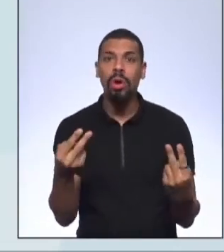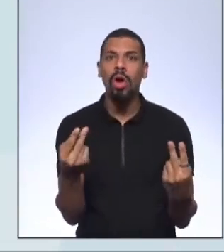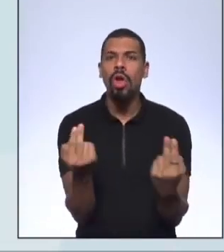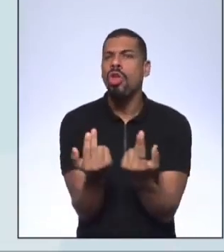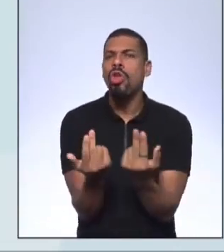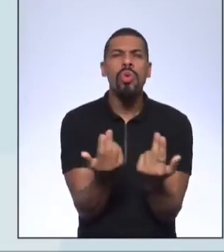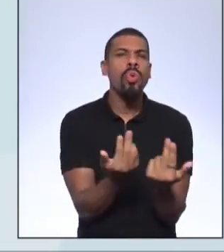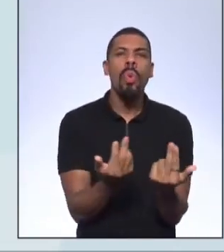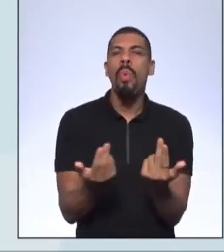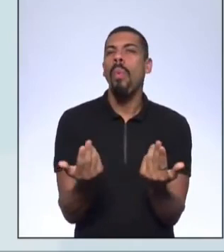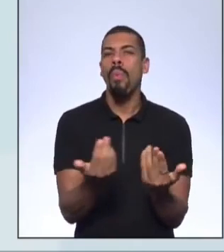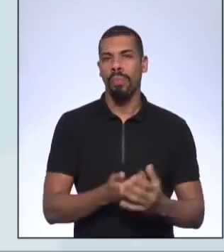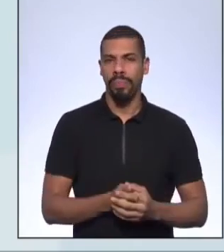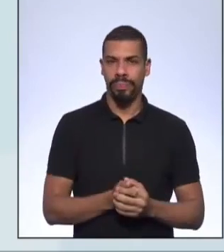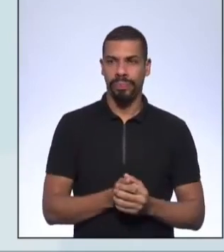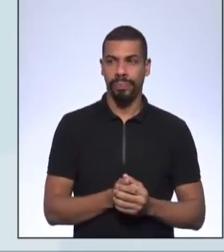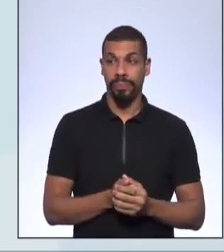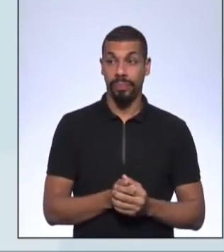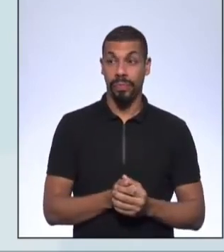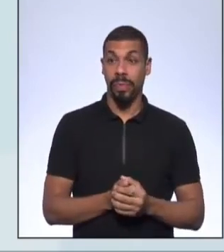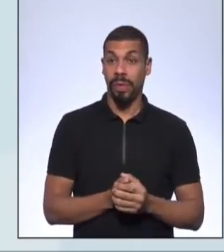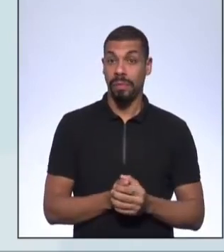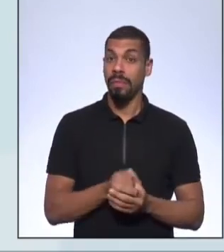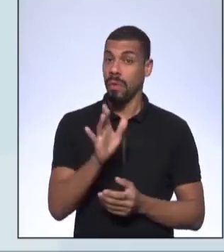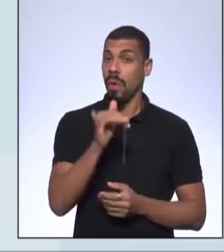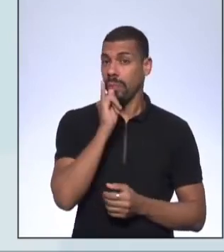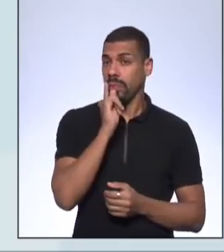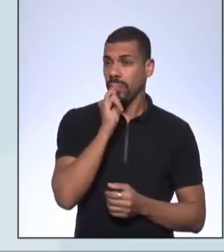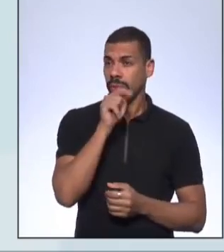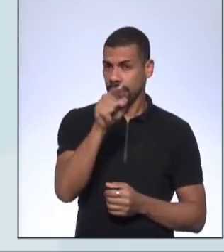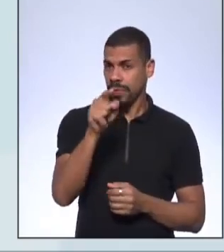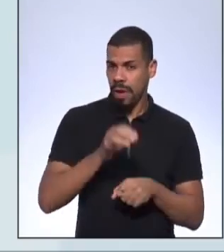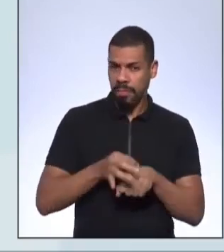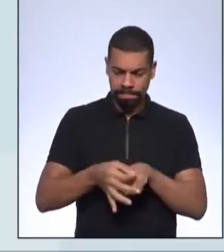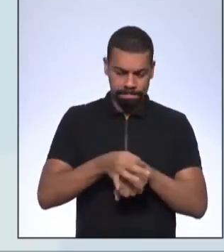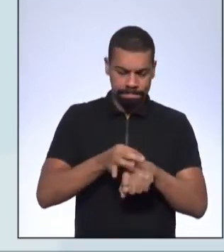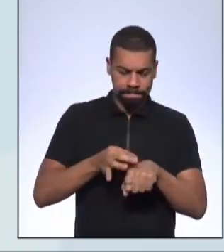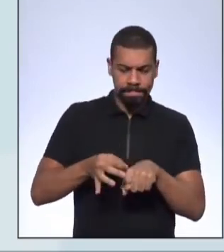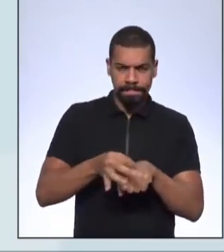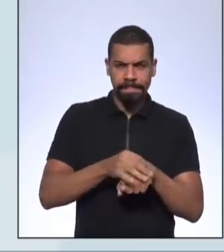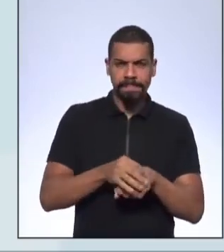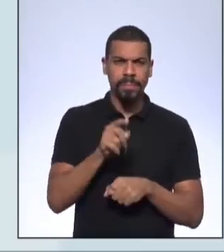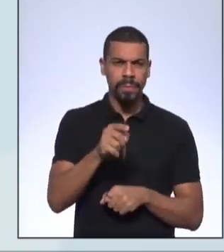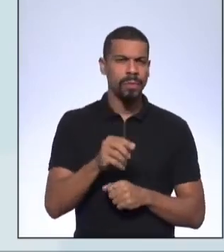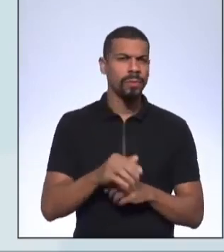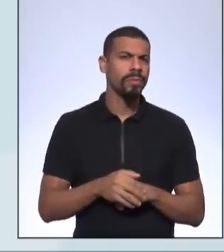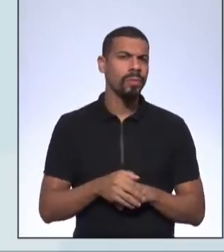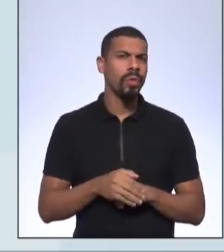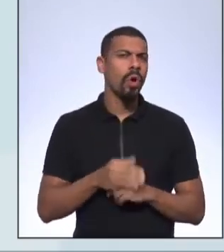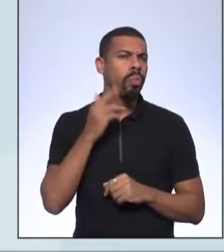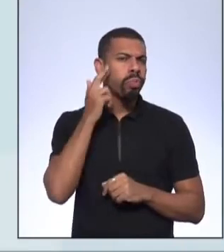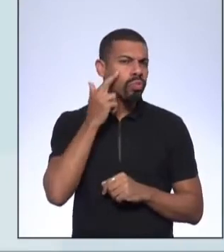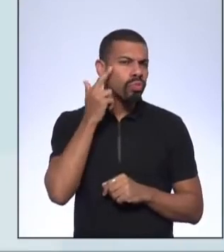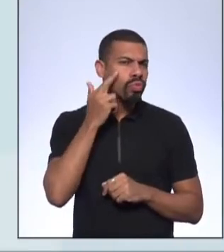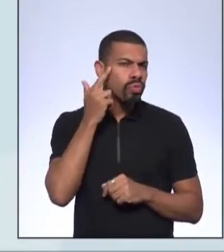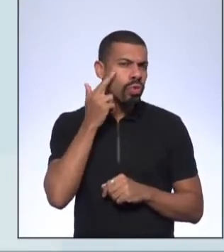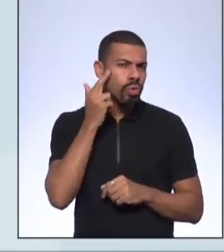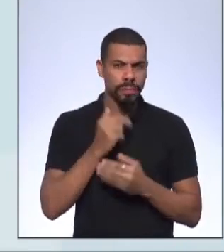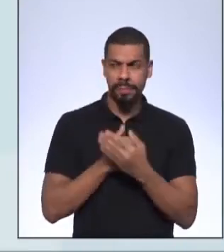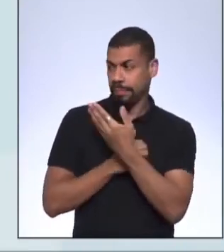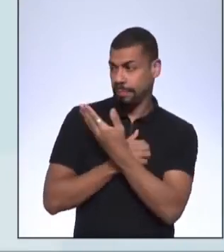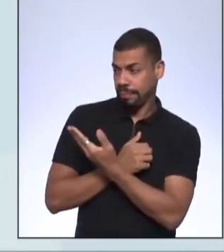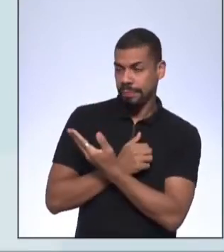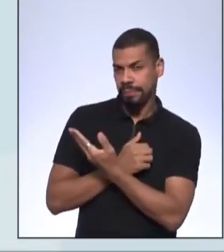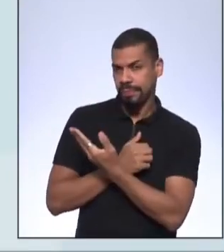Né? Então, olha só, você tem aí, olha, uma célula, né, e lá no meio, em roxinho, o núcleo dessa célula. Lá